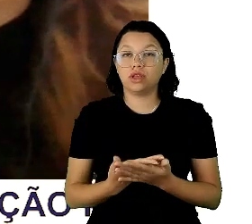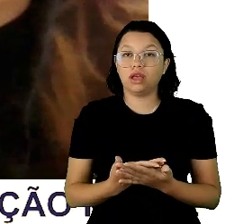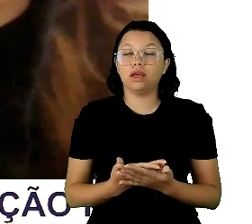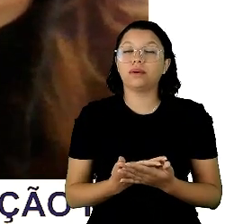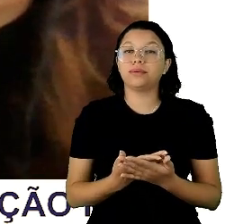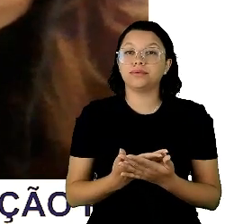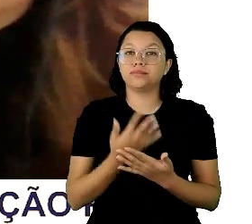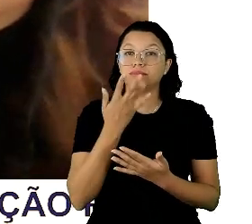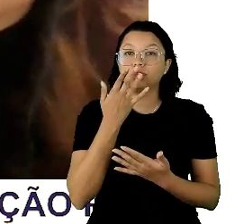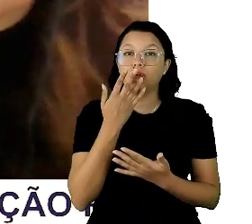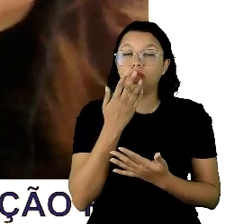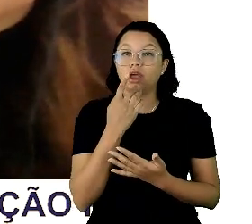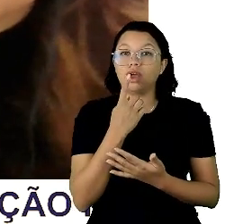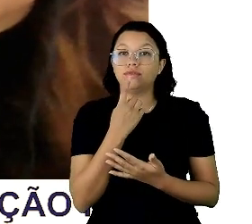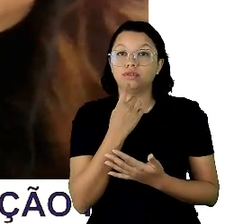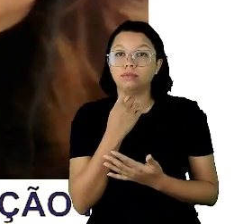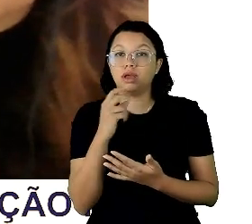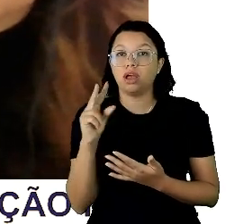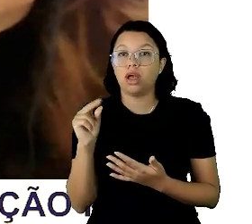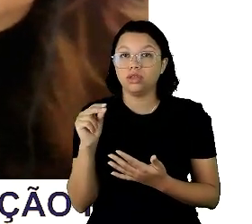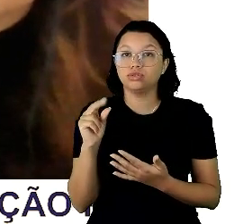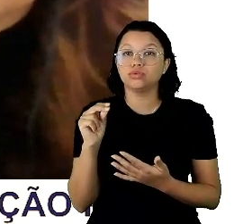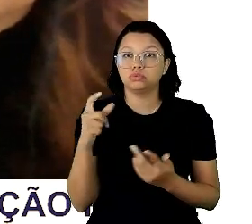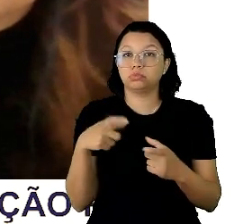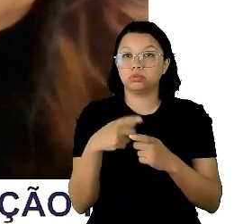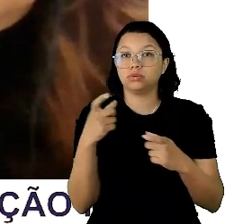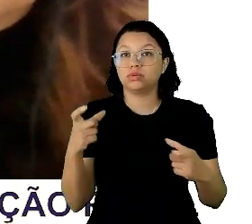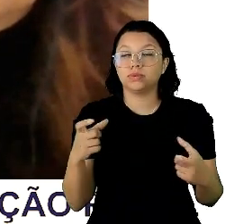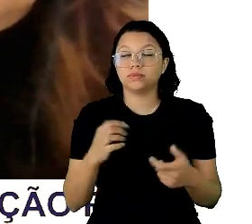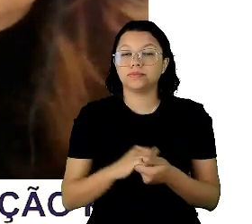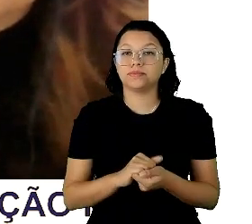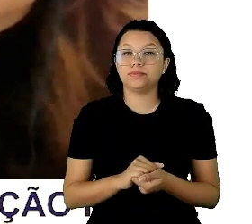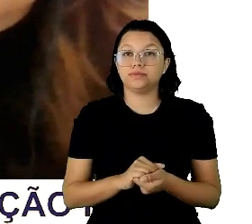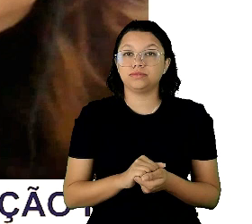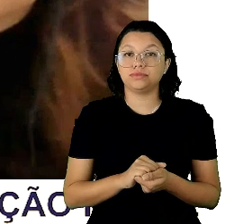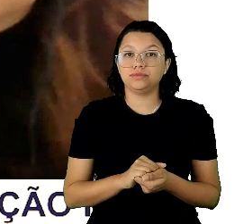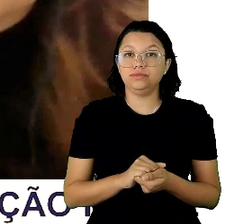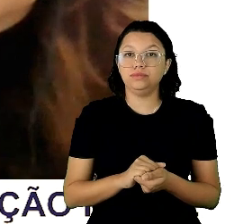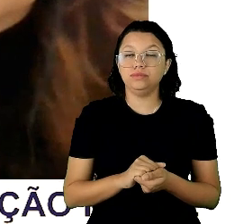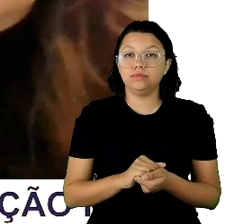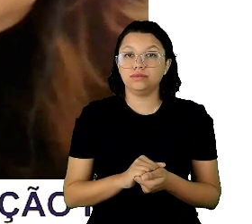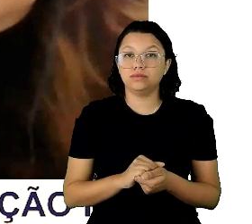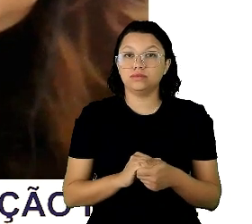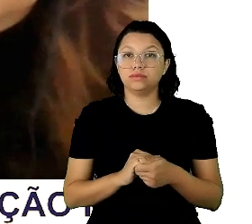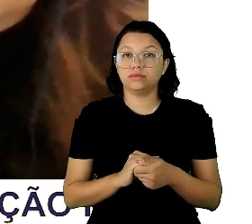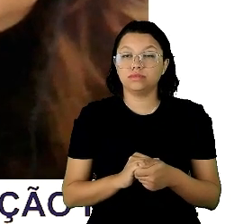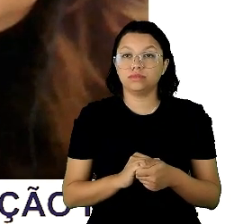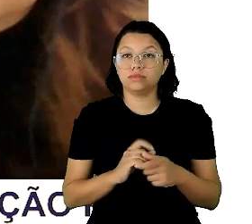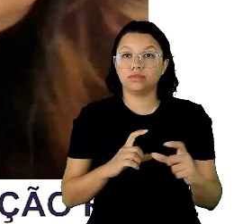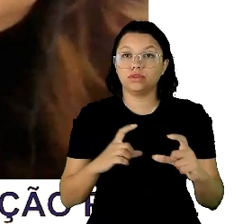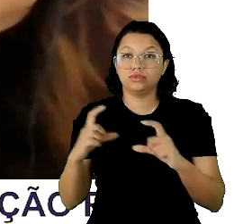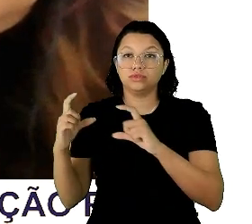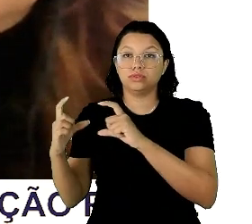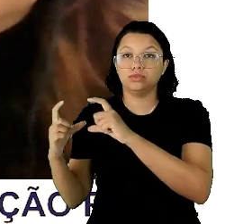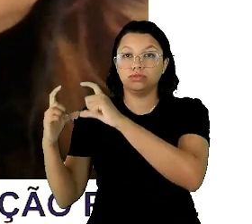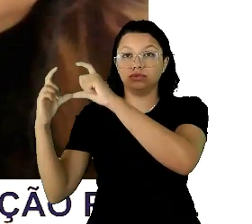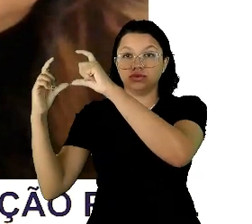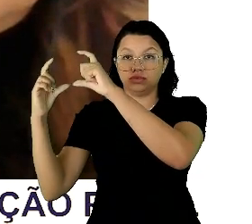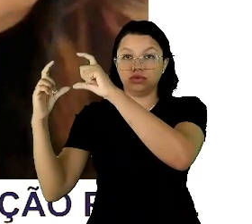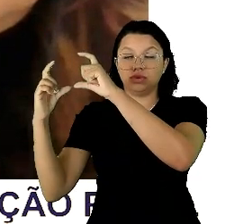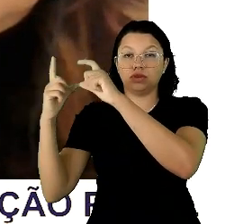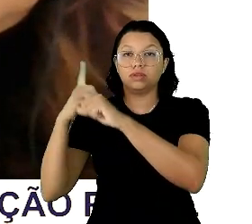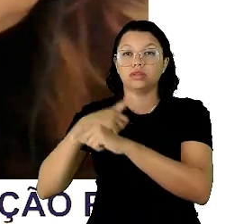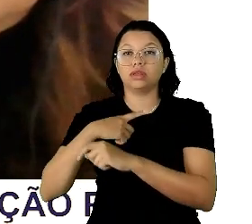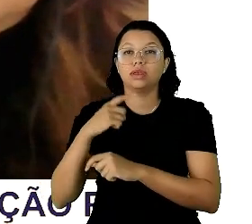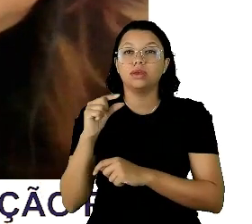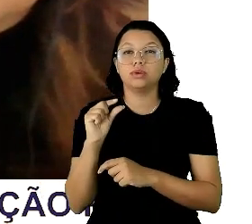cores vermelho e azul, predominantemente, e no canto direito superior, um